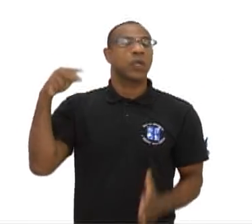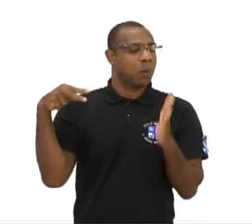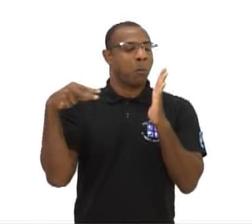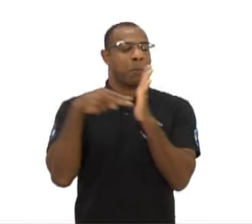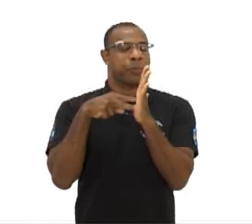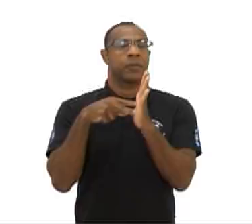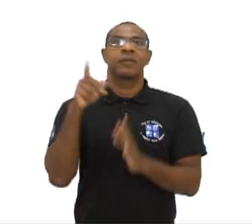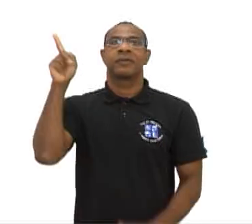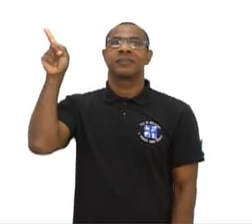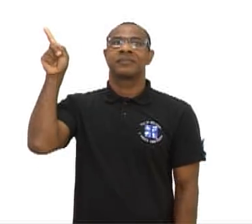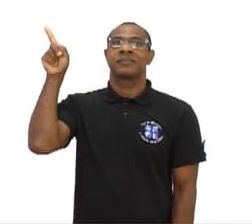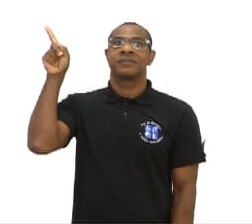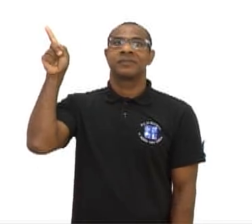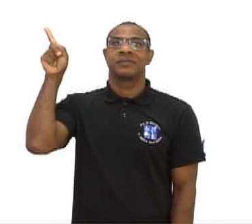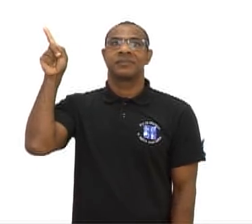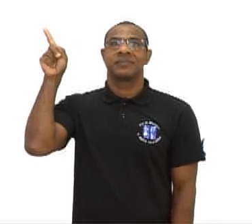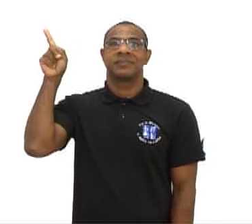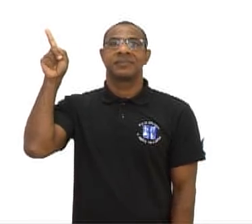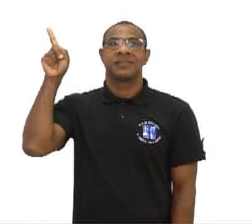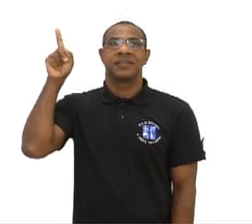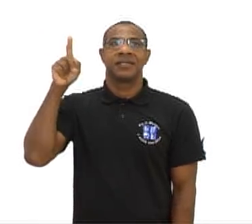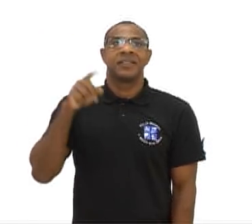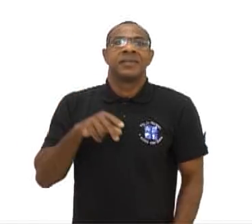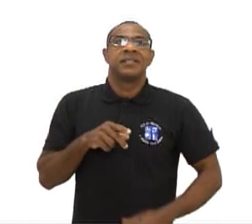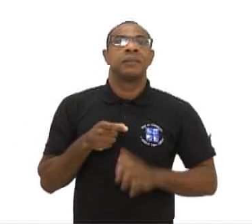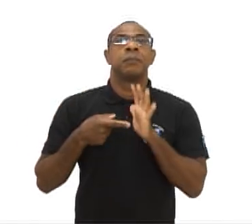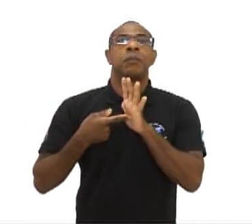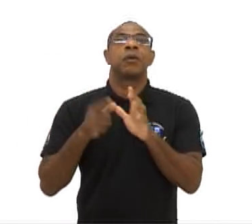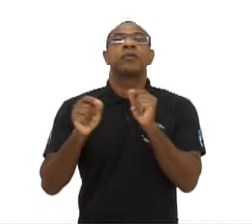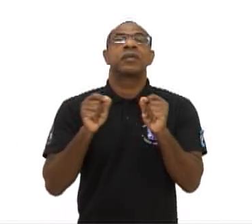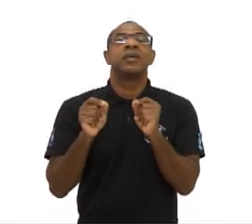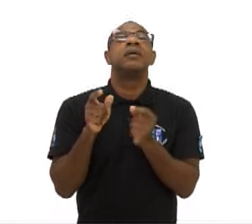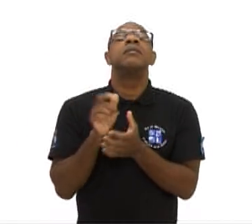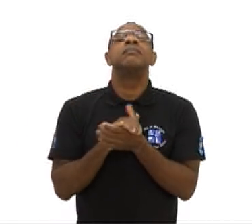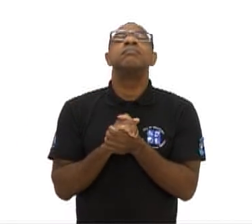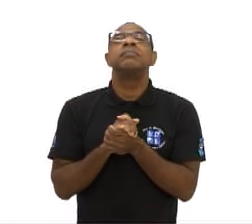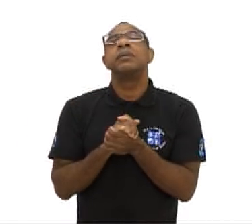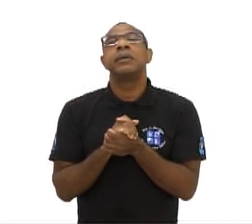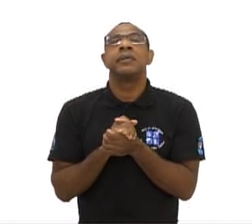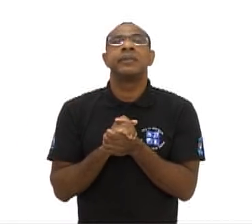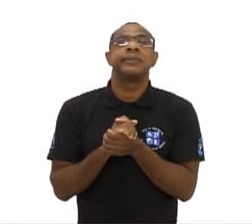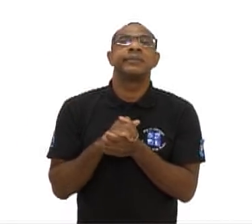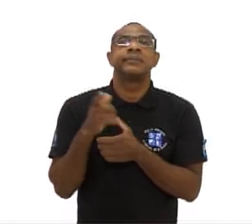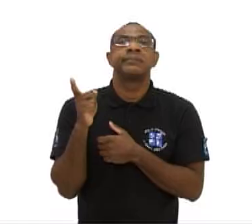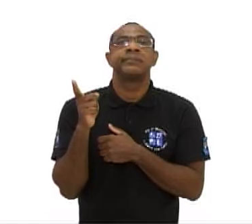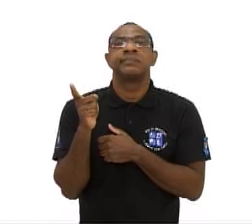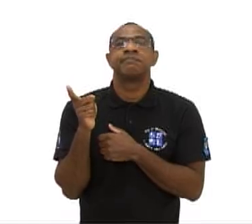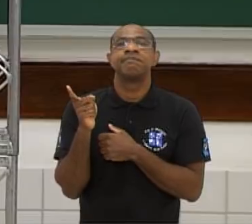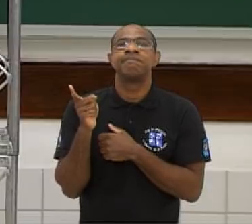peguei lá no site do Inmetro, que mostra aqui uma grande